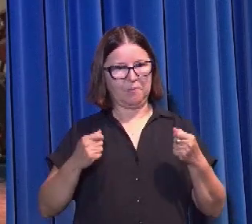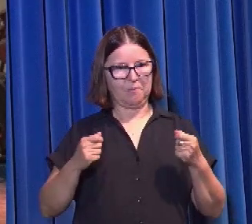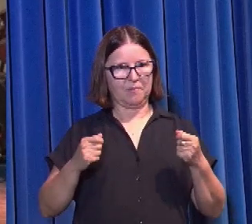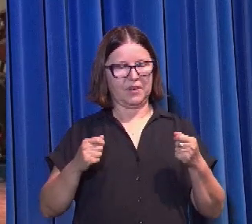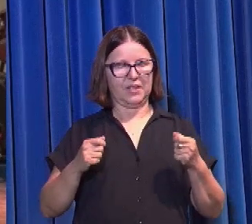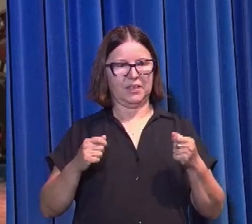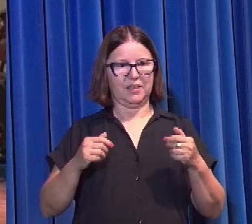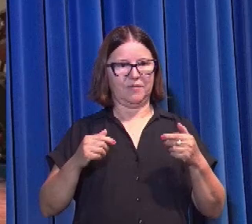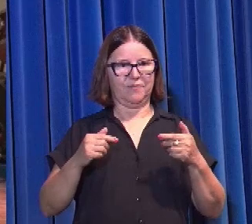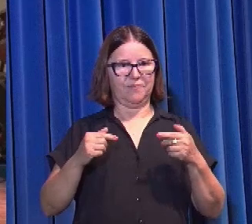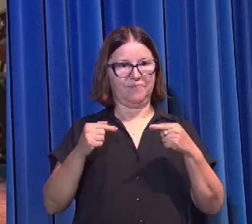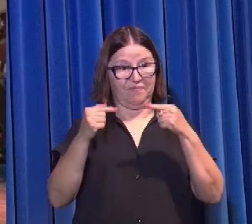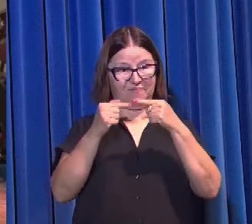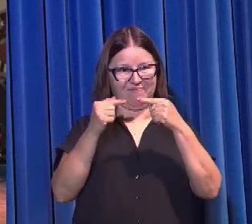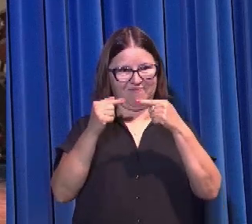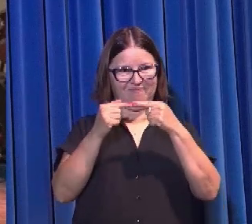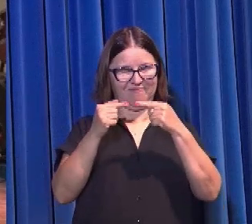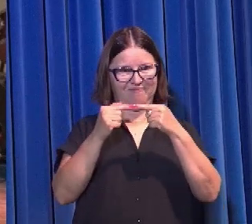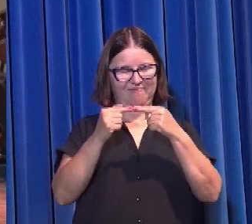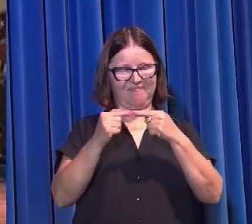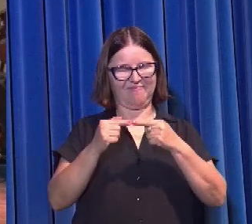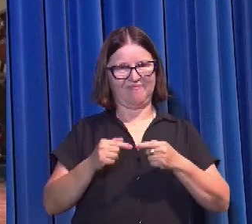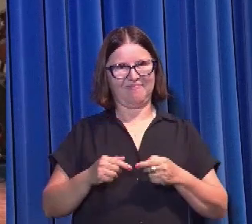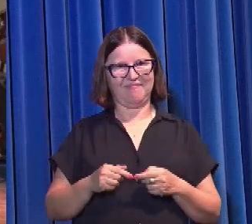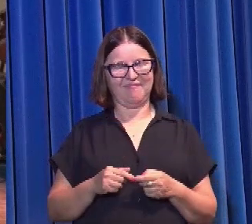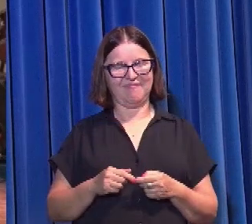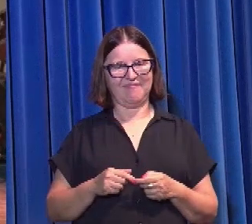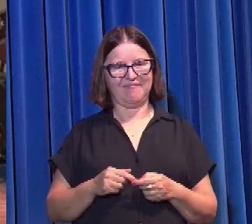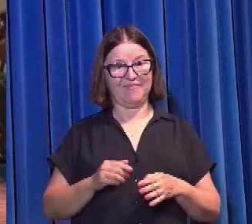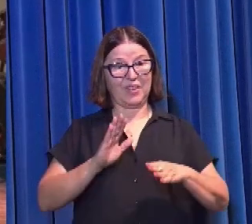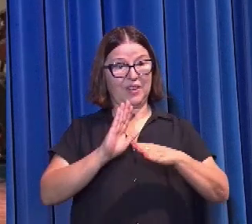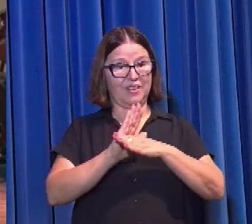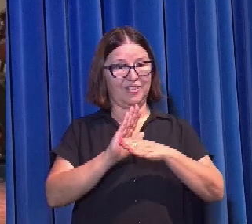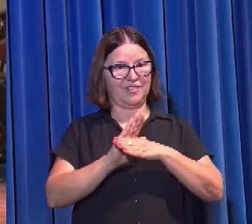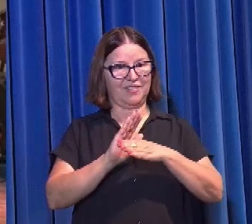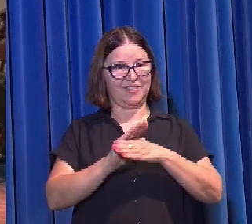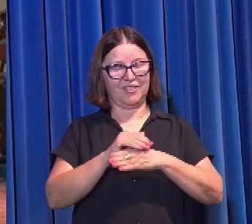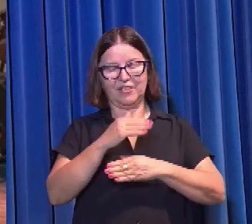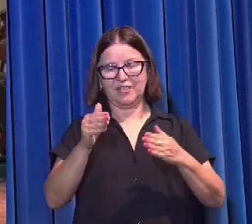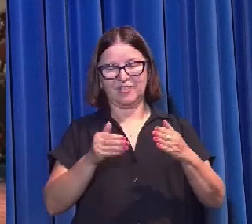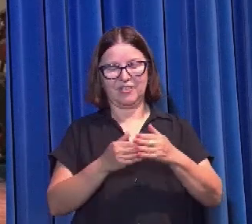ajustado e consolidado pelo auxílio de toda a junta.